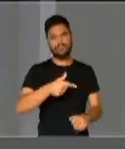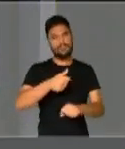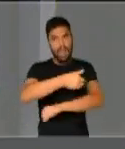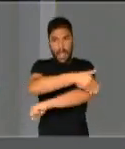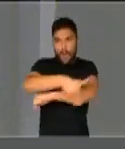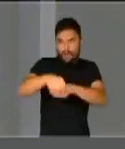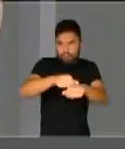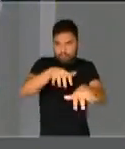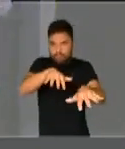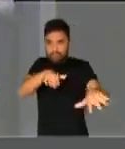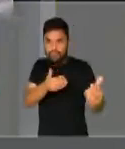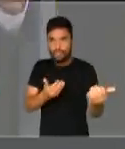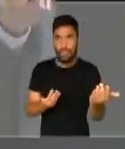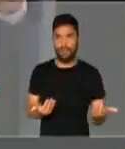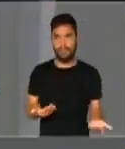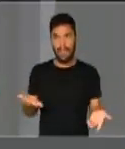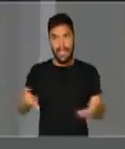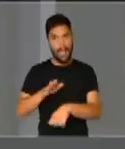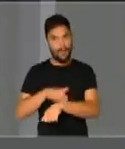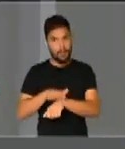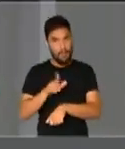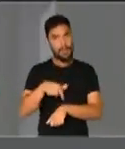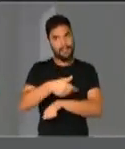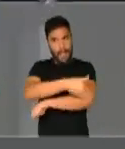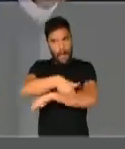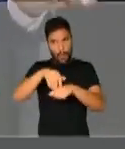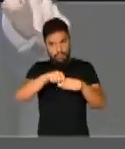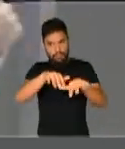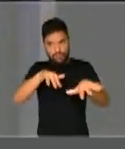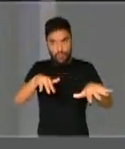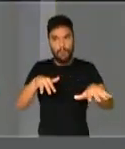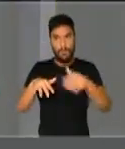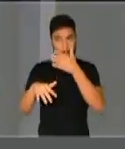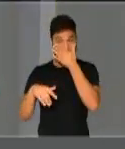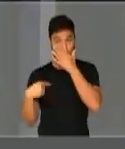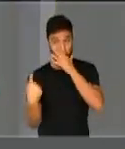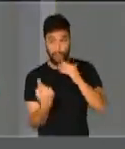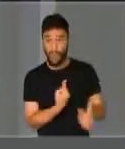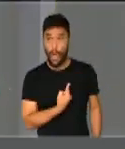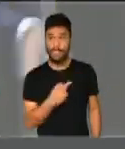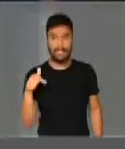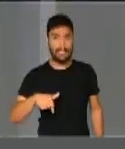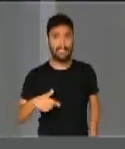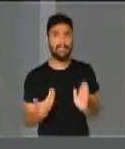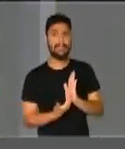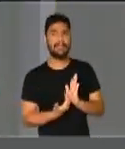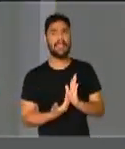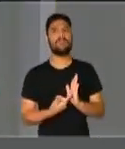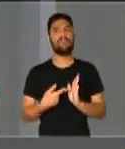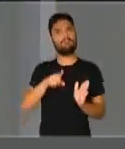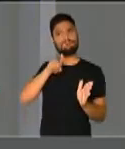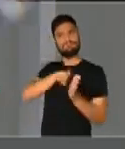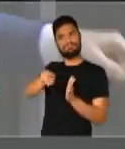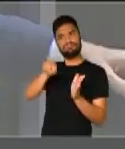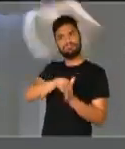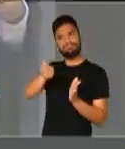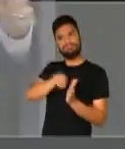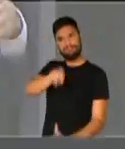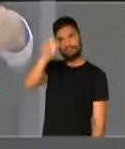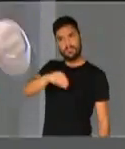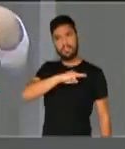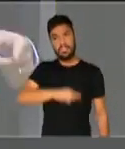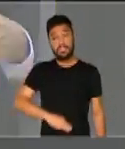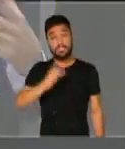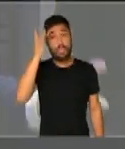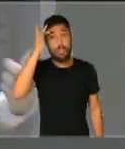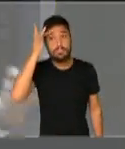as ruas de juventude. Nesse momento em que as ruas vão estar lotadas de gente, nós vamos estar aqui questionando esse ministro que não sabe